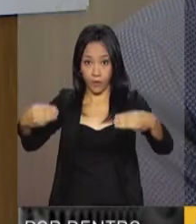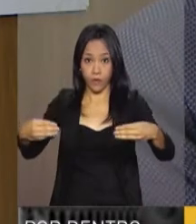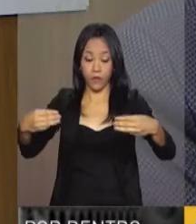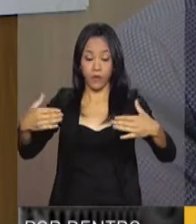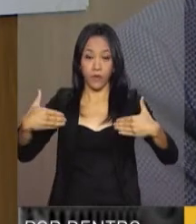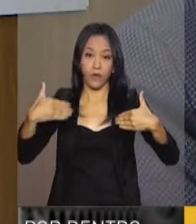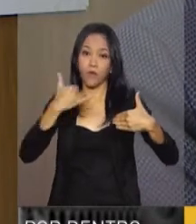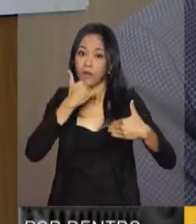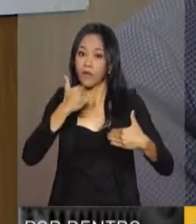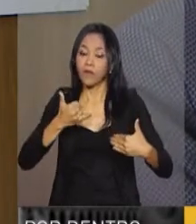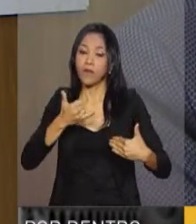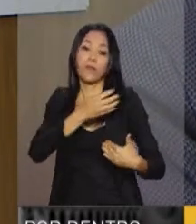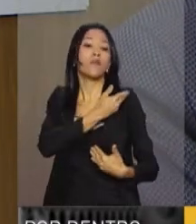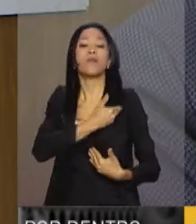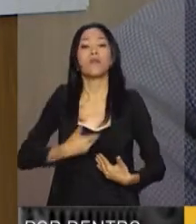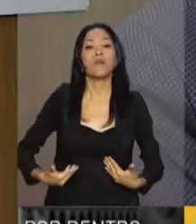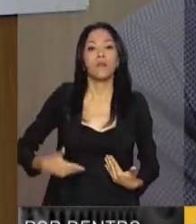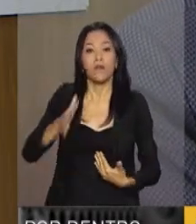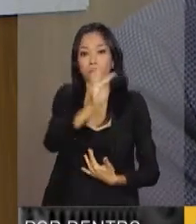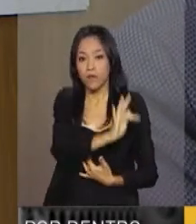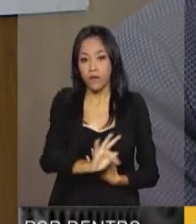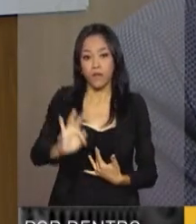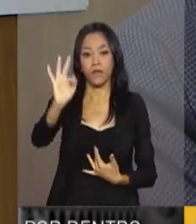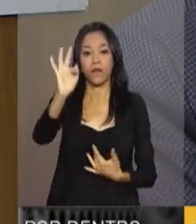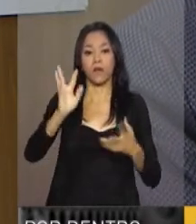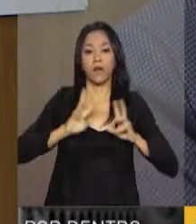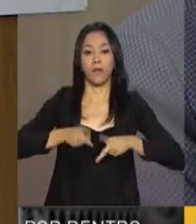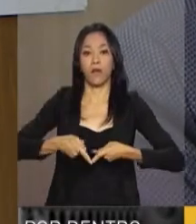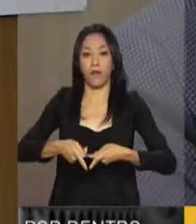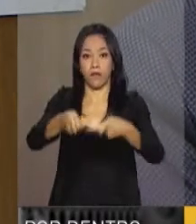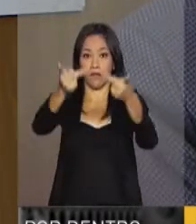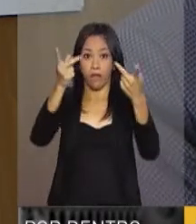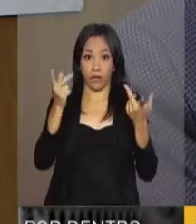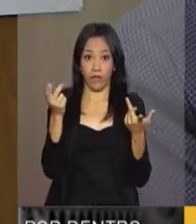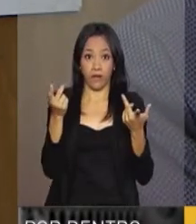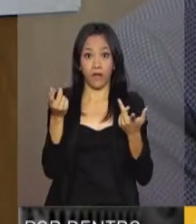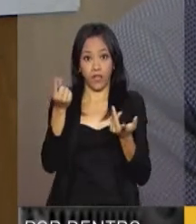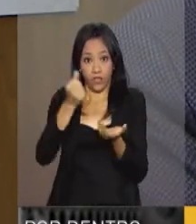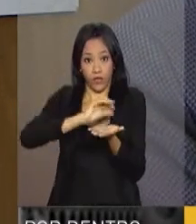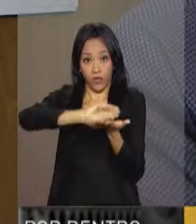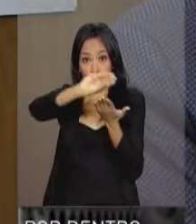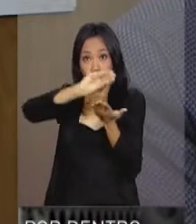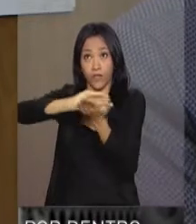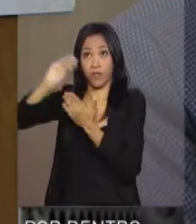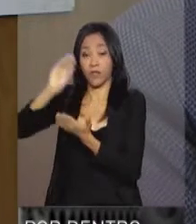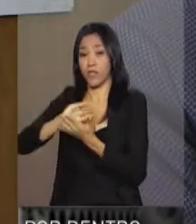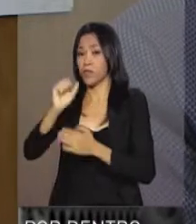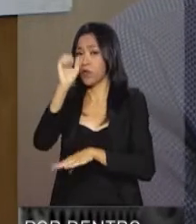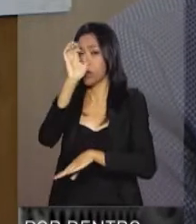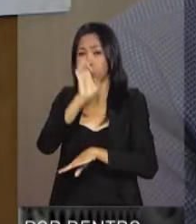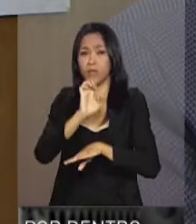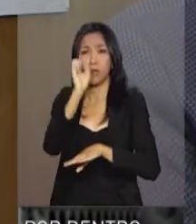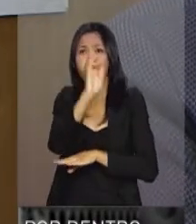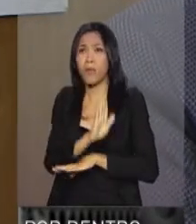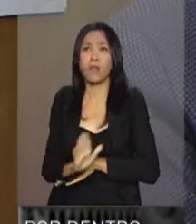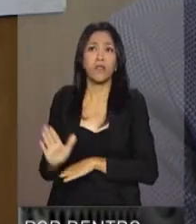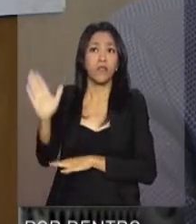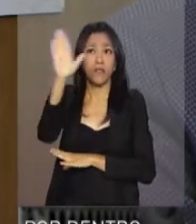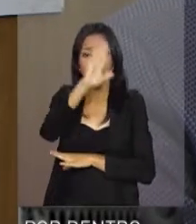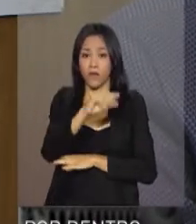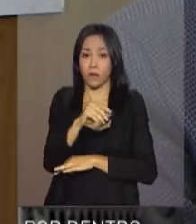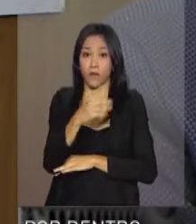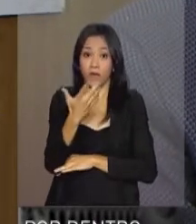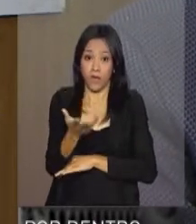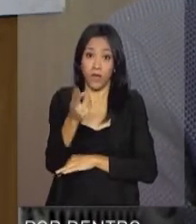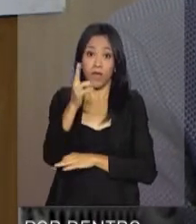programas como avançar saneamento para levar esses investimentos a todo o brasil e xapuri o acre toda a região norte que como